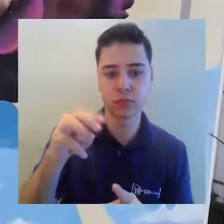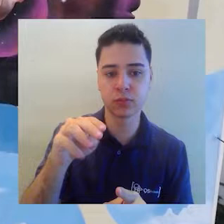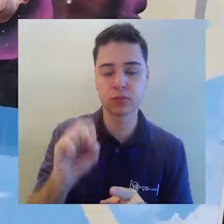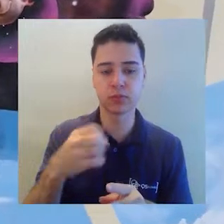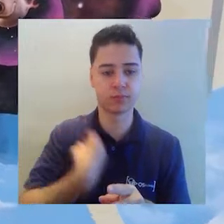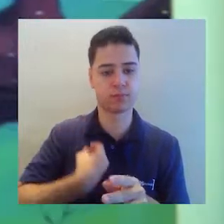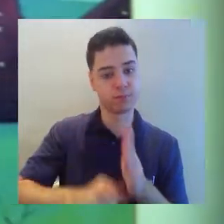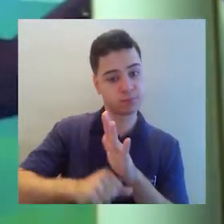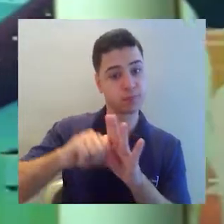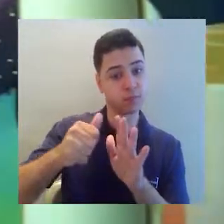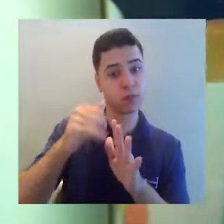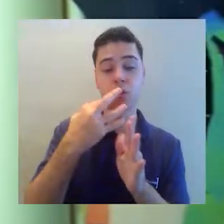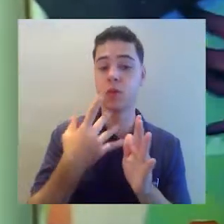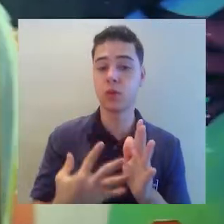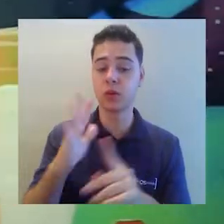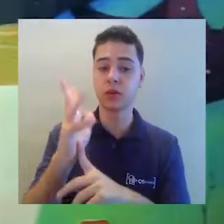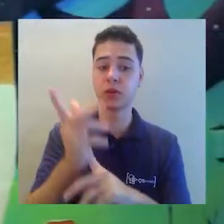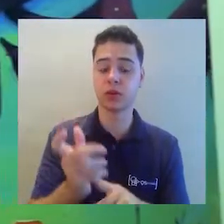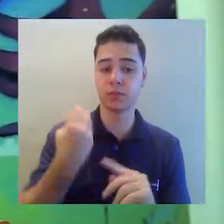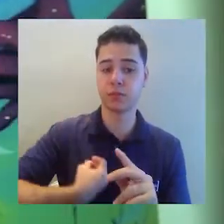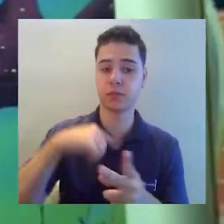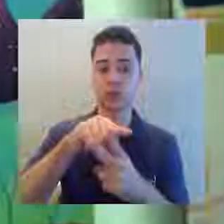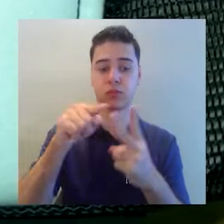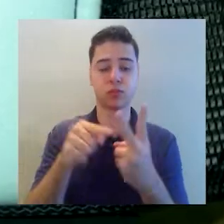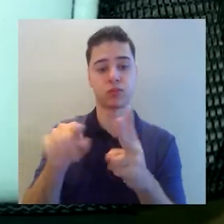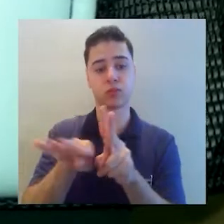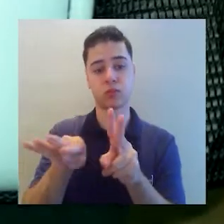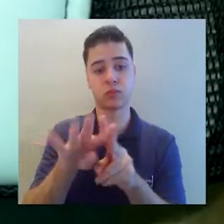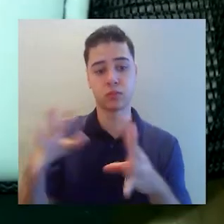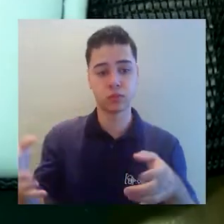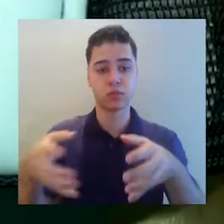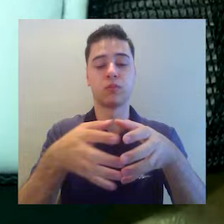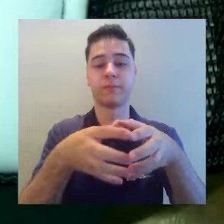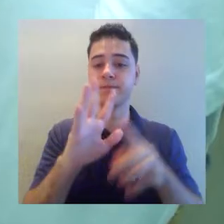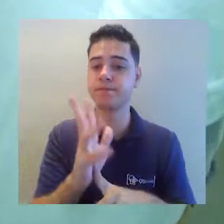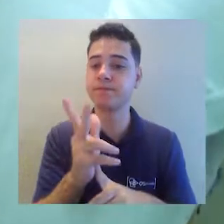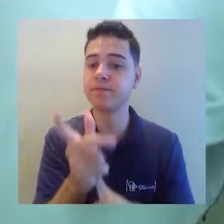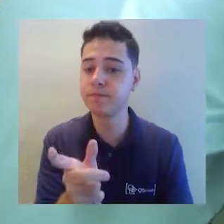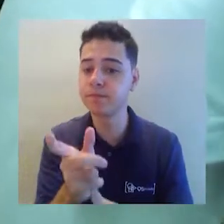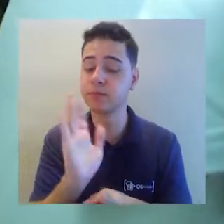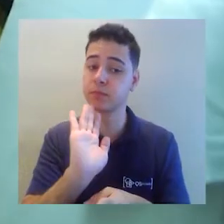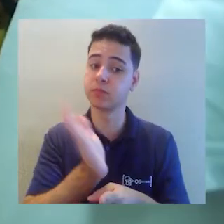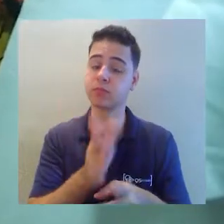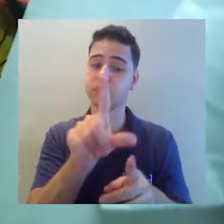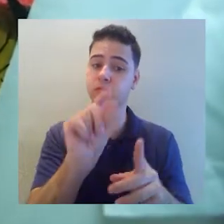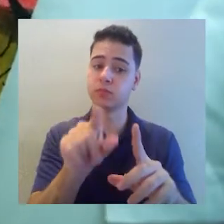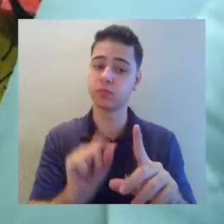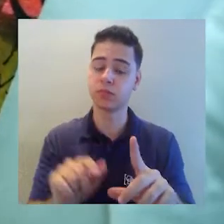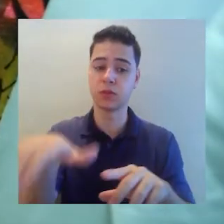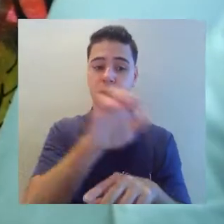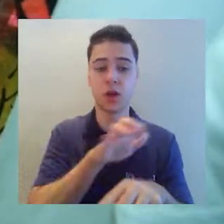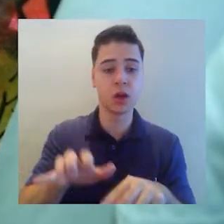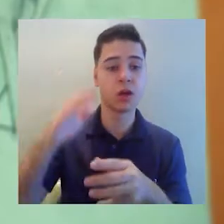O DMS fez parte da primeira edição do Arte em Cores e participou da criação de 2 obras públicas coletivas com os artistas selecionados